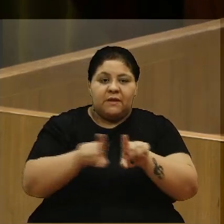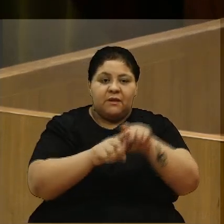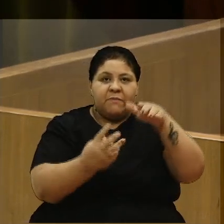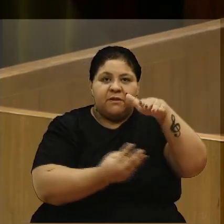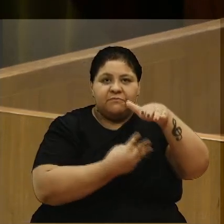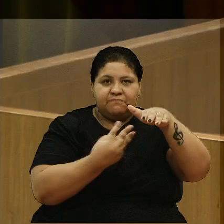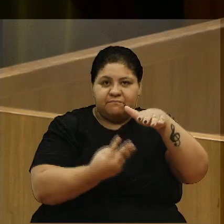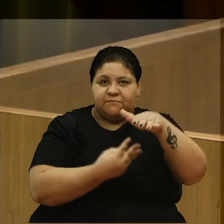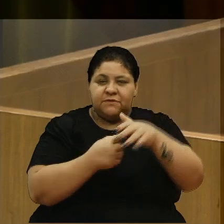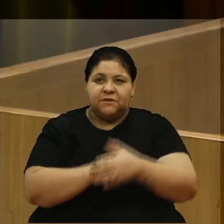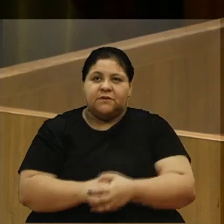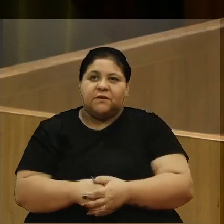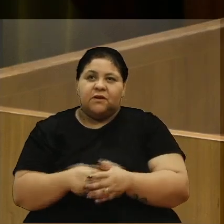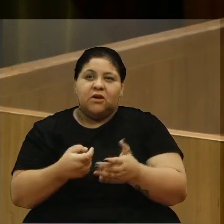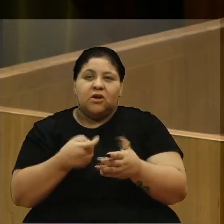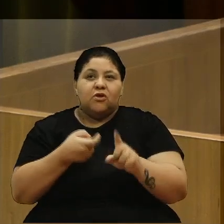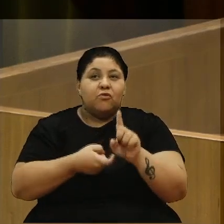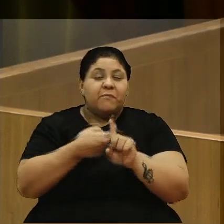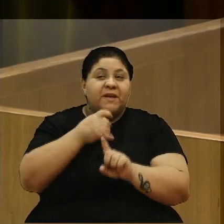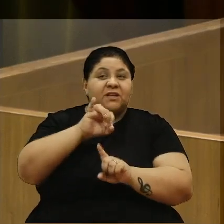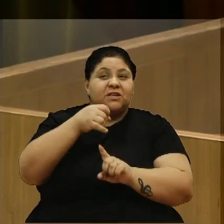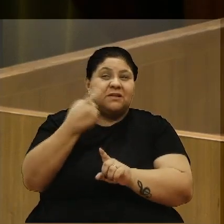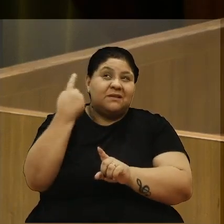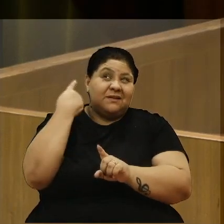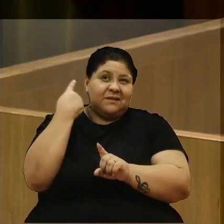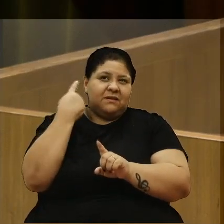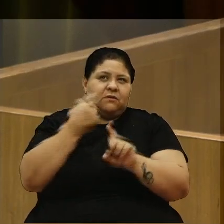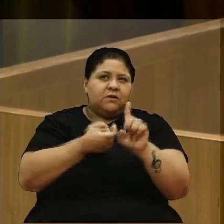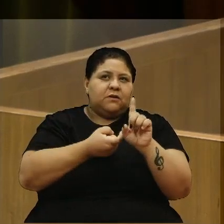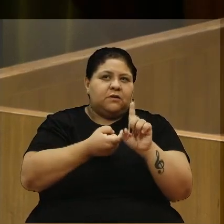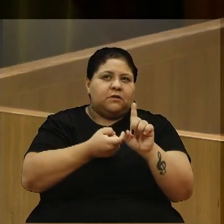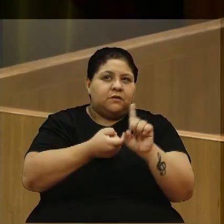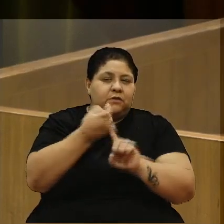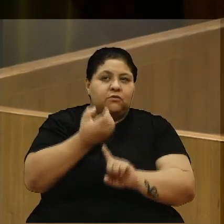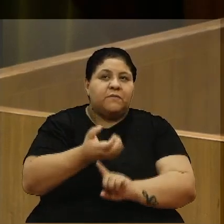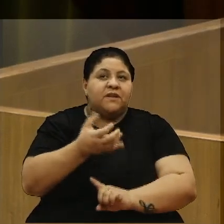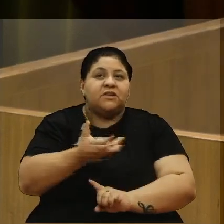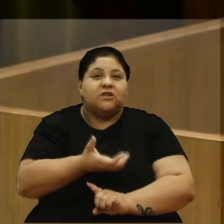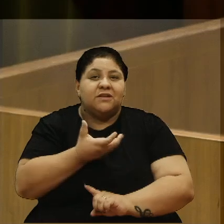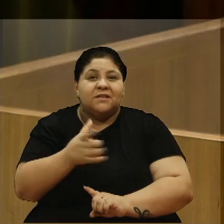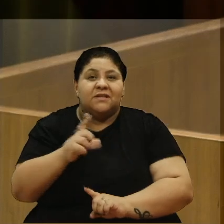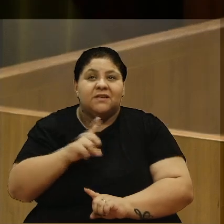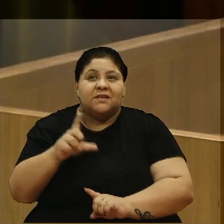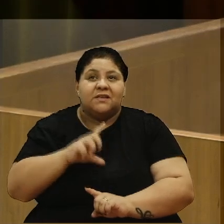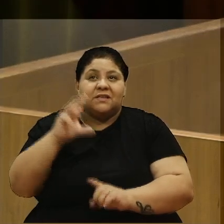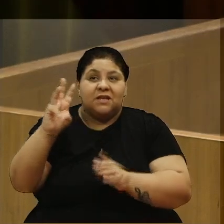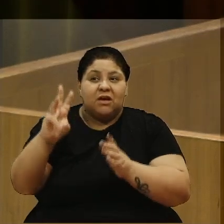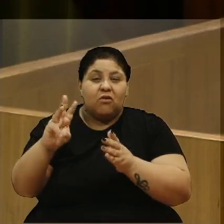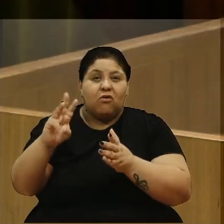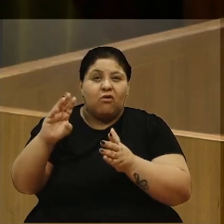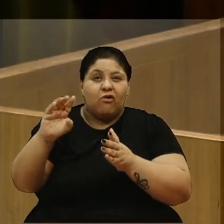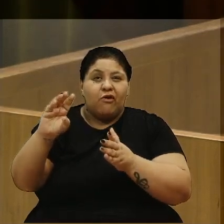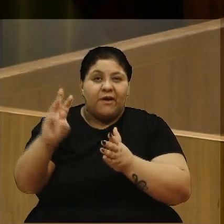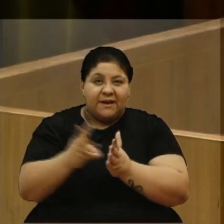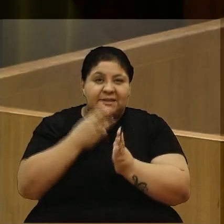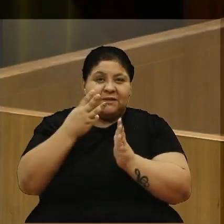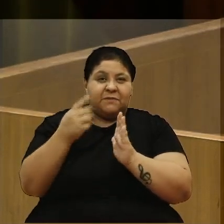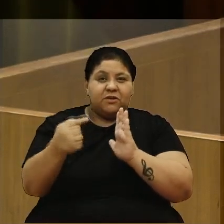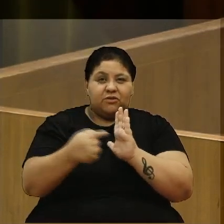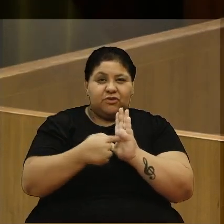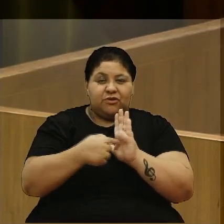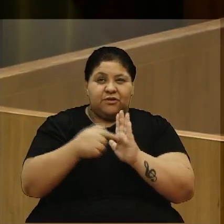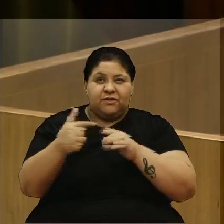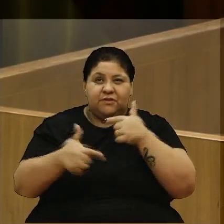terceirizados. Desde o mês de janeiro, vereador, de dezembro, vereador Lucas, tenho recebido denúncias, e sei que vocês também, né,